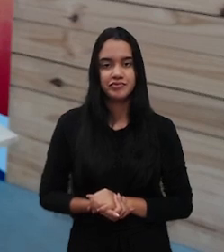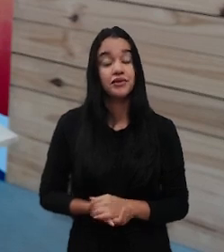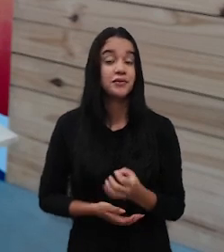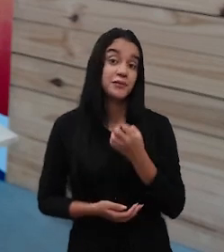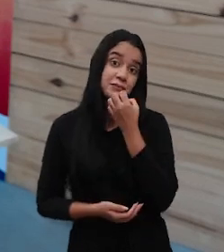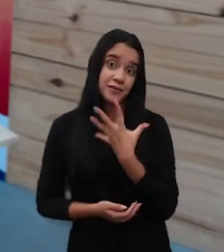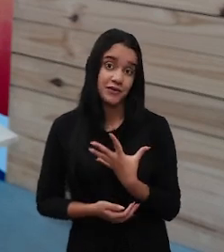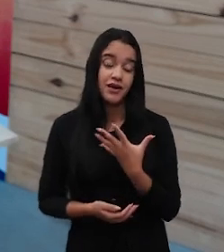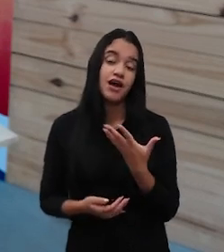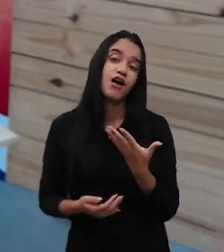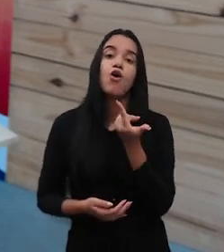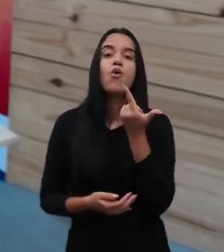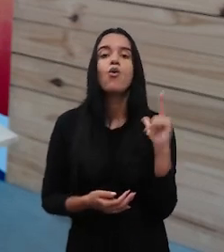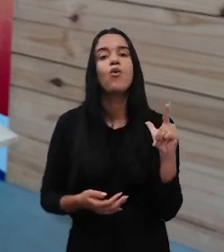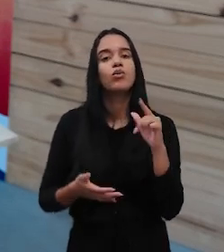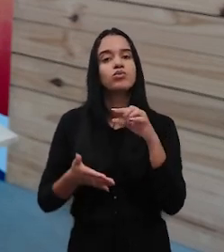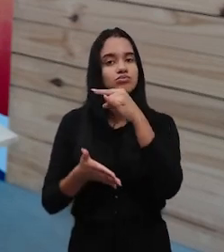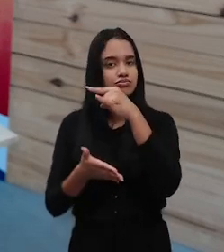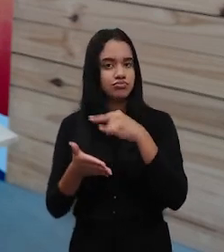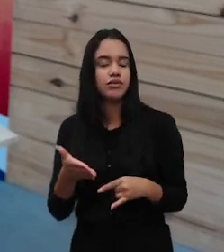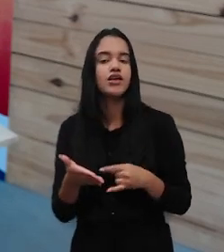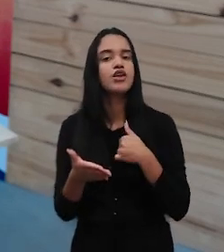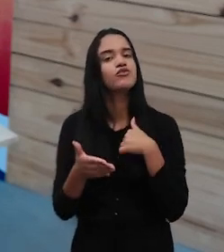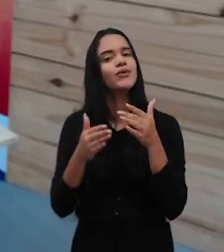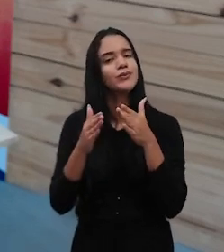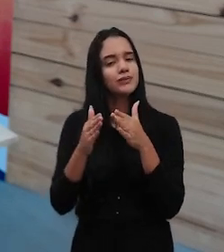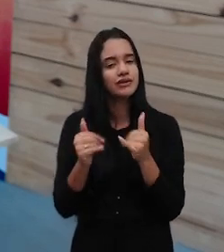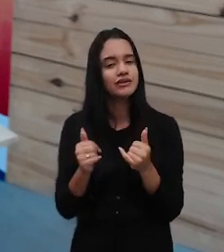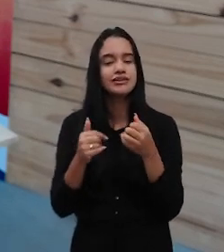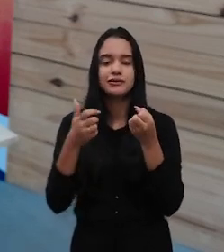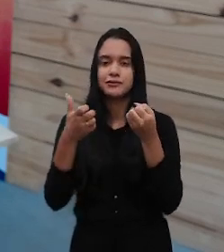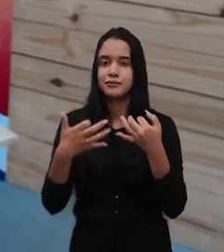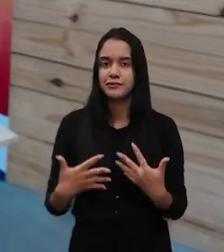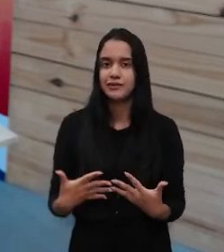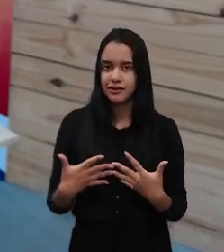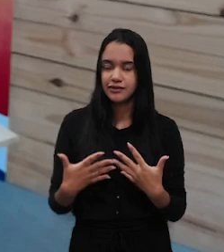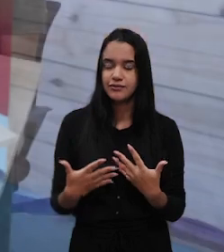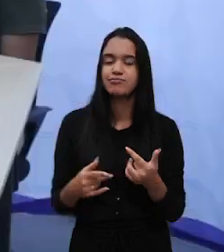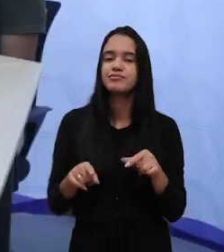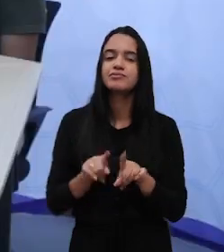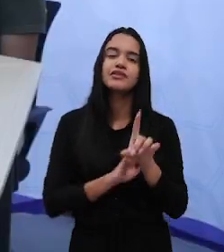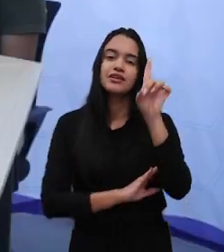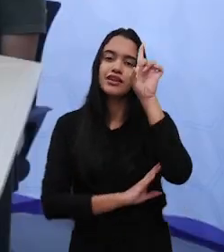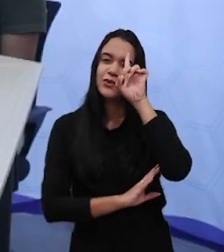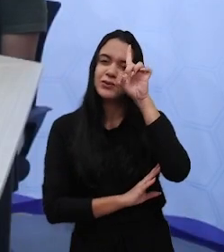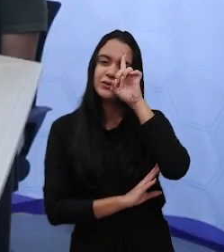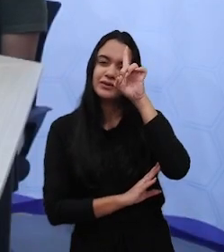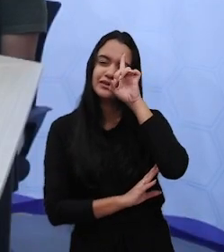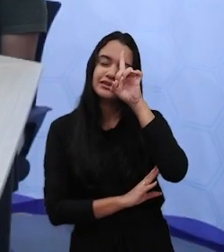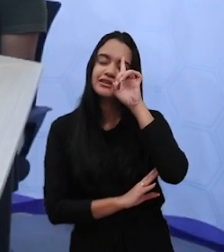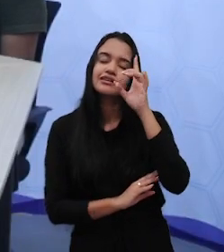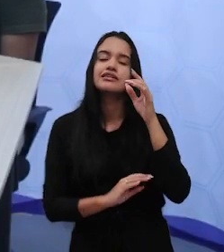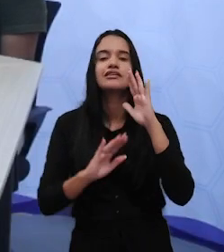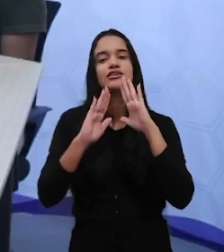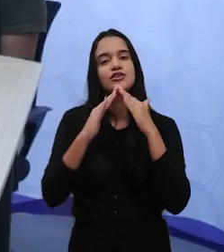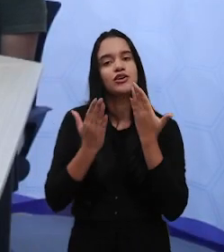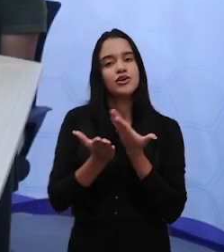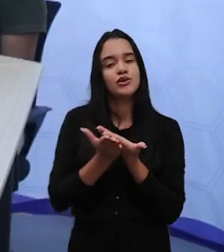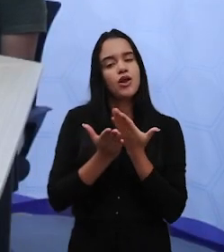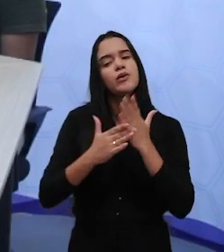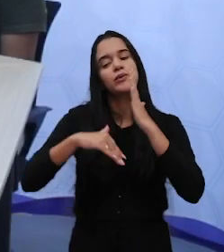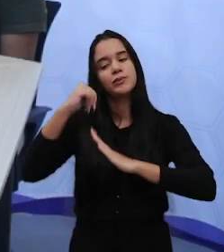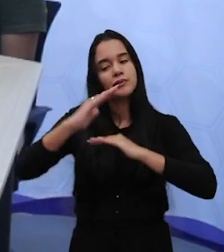Bem, um outro documento que eu vou pedir que a professora nos fale um pouquinho, que faz parte da rotina escolar, que é necessário que o profissional